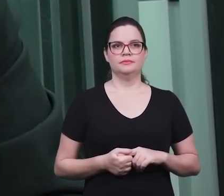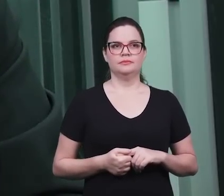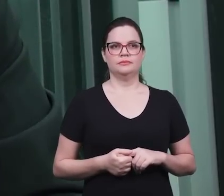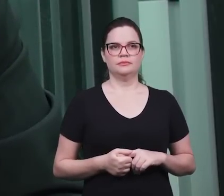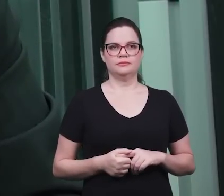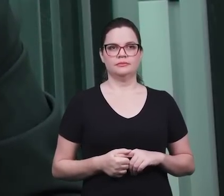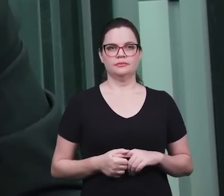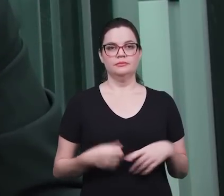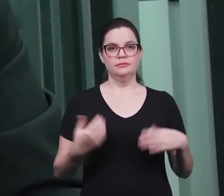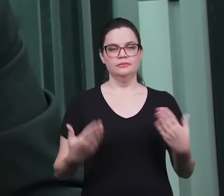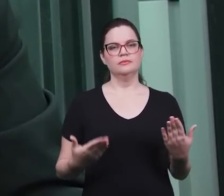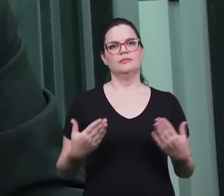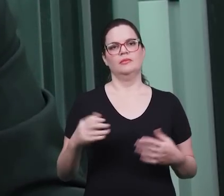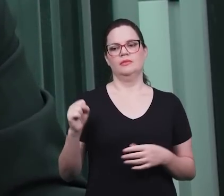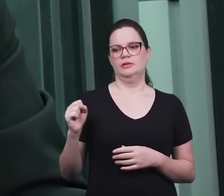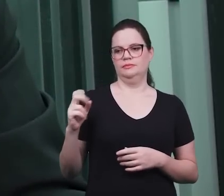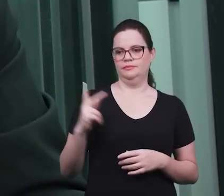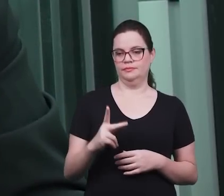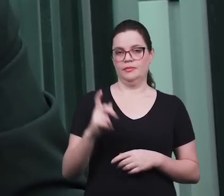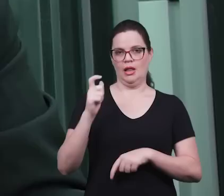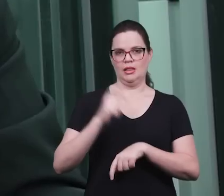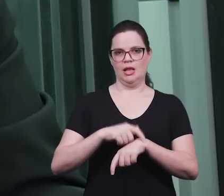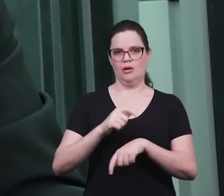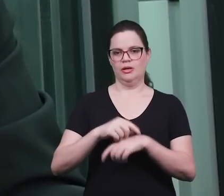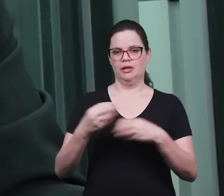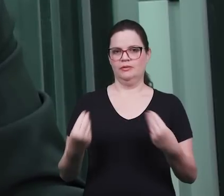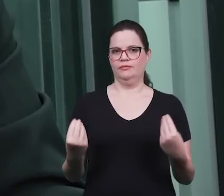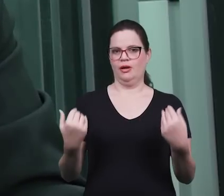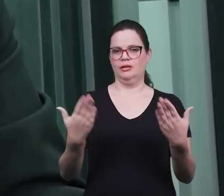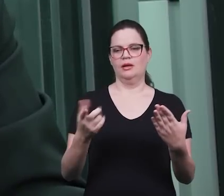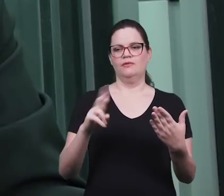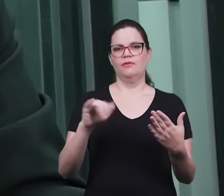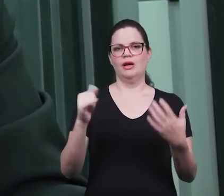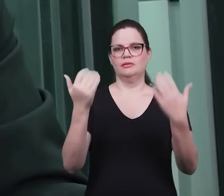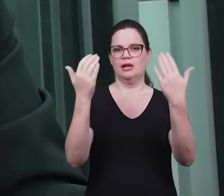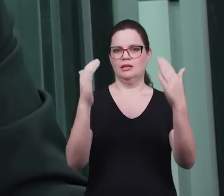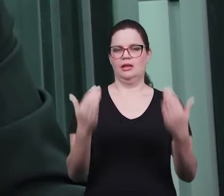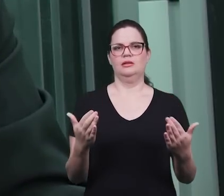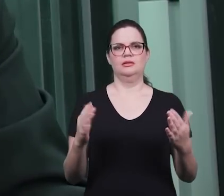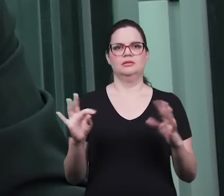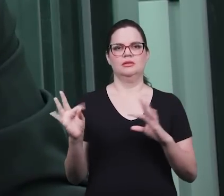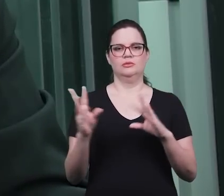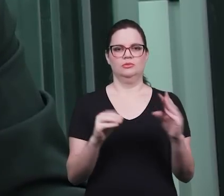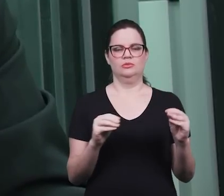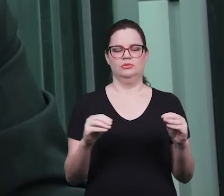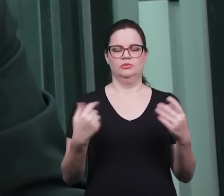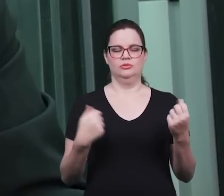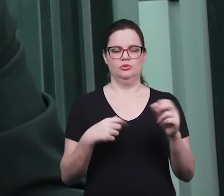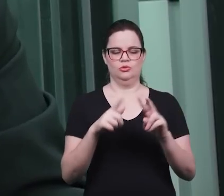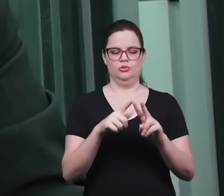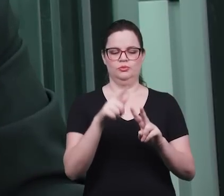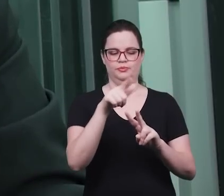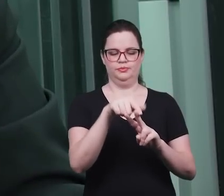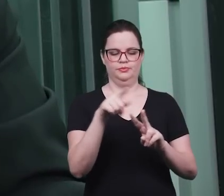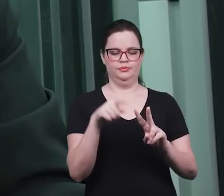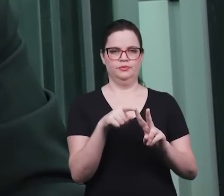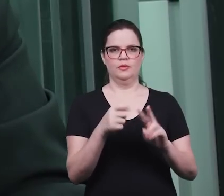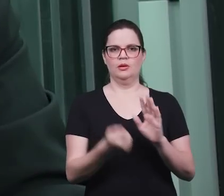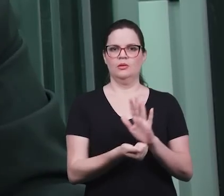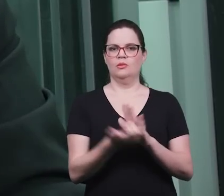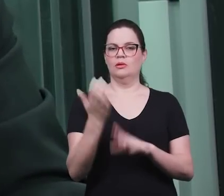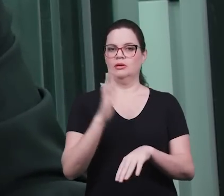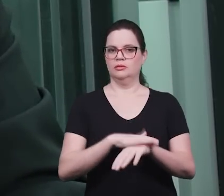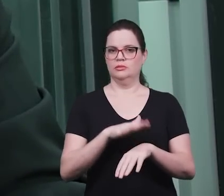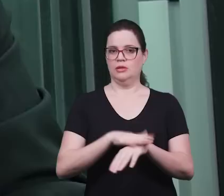a Previdência Social, o INSS, na hora de fazer uma concessão, ele vai sempre observar 2 elementos. Um é o tempo